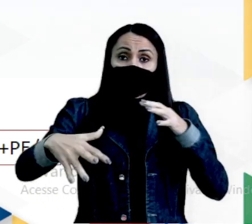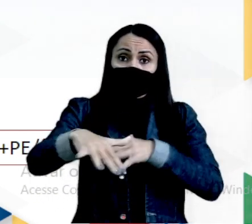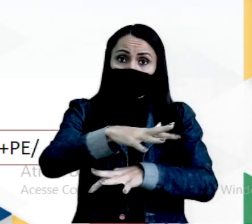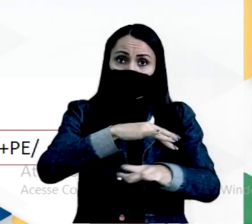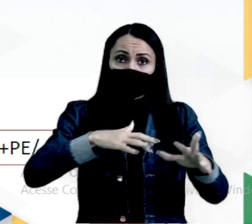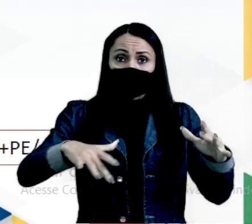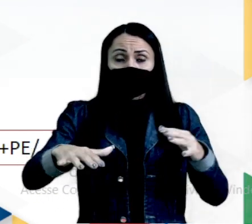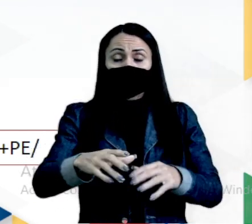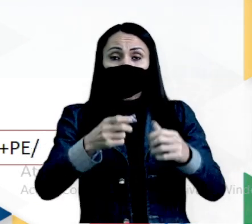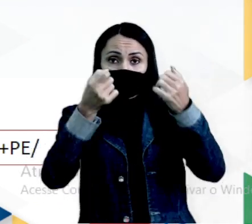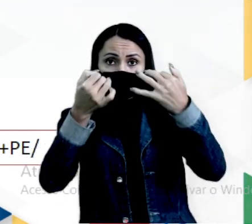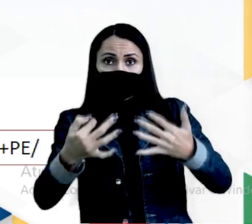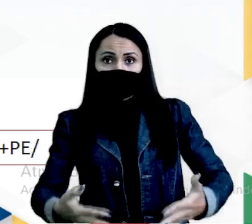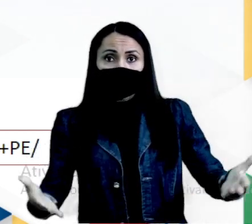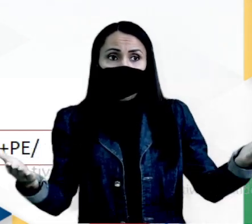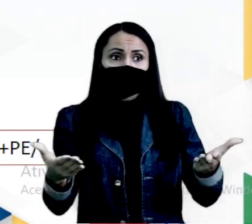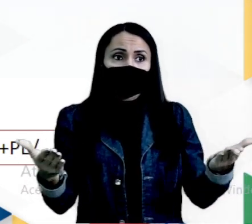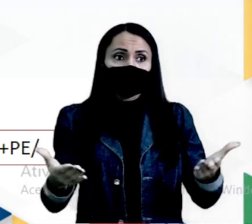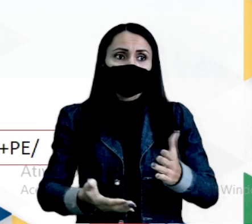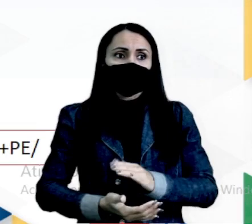agora.